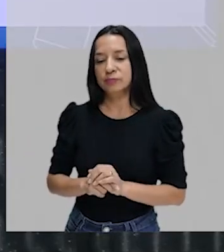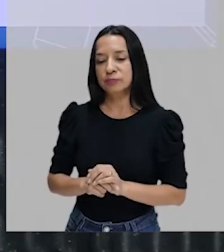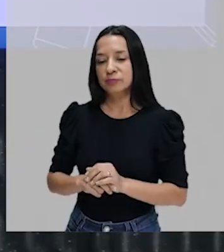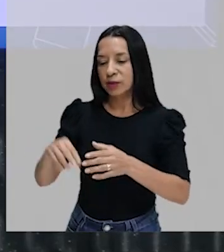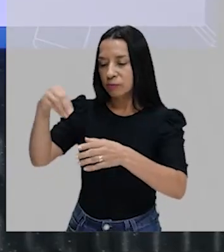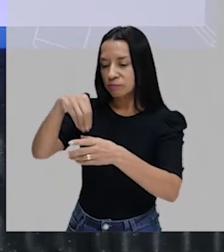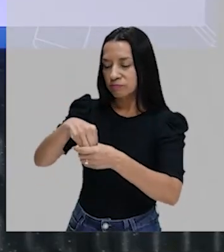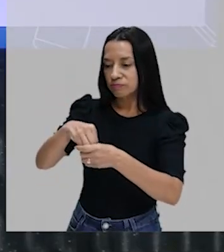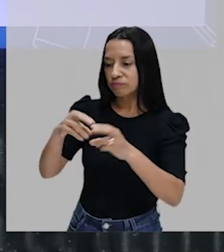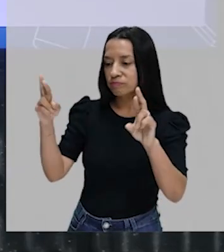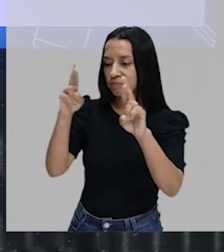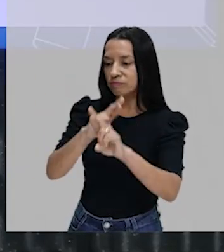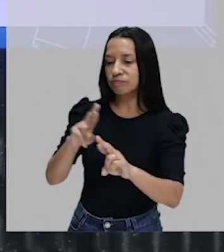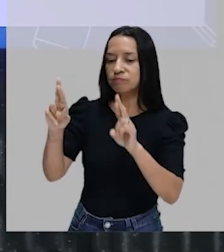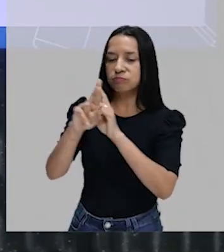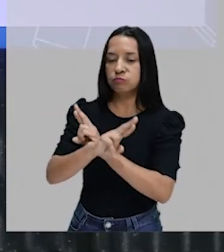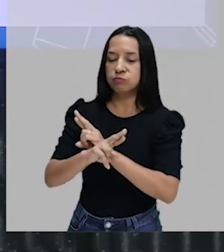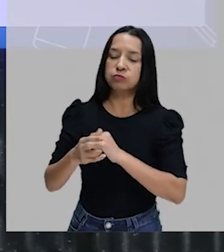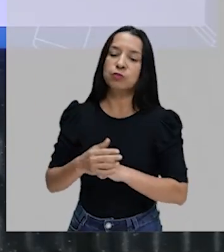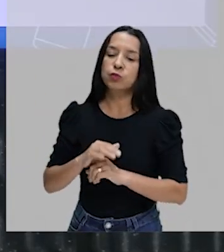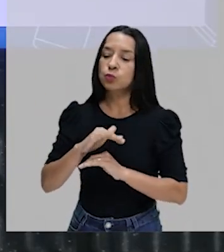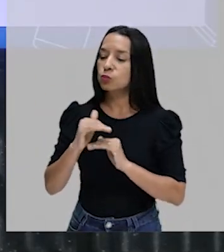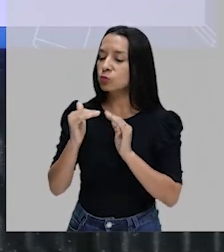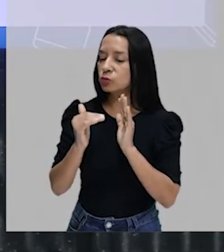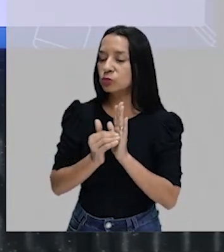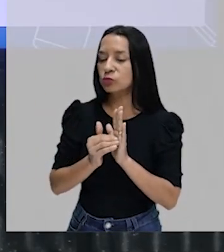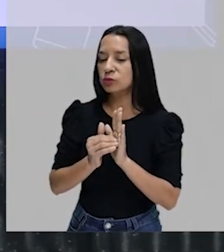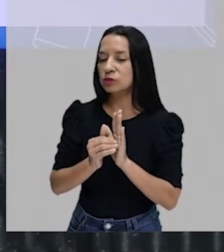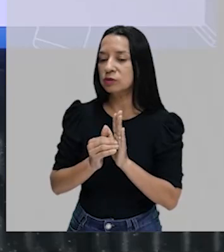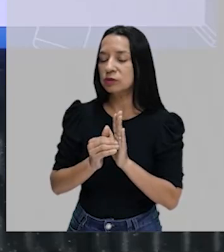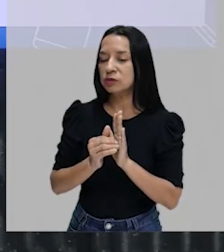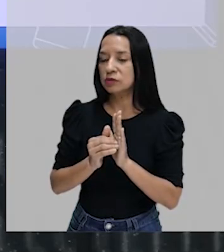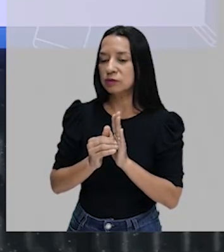variabilidade e da interrelação. Tudo isso aqui